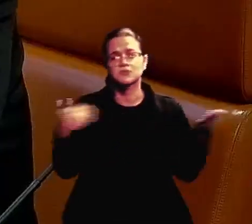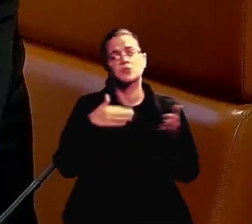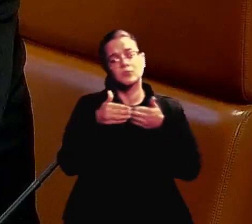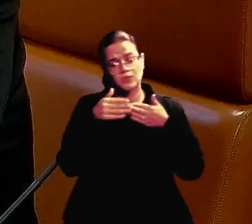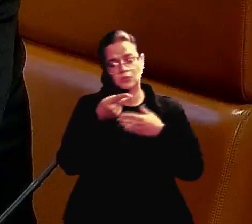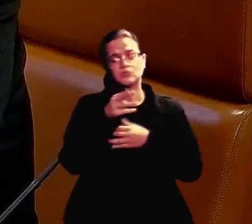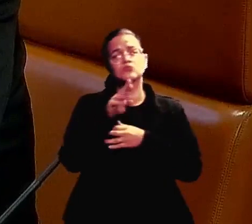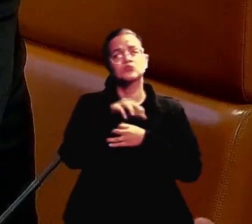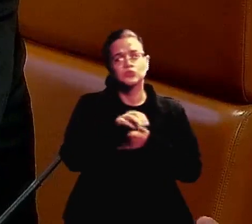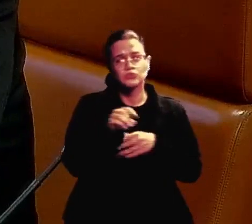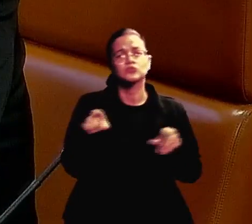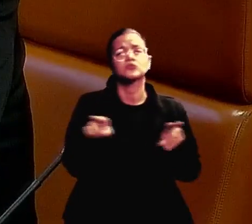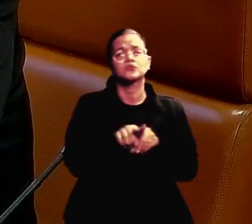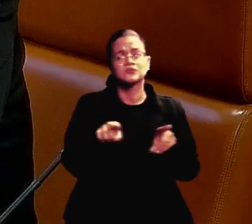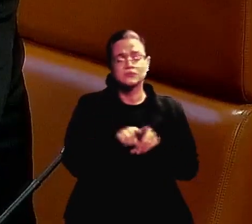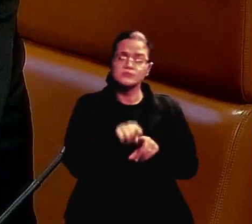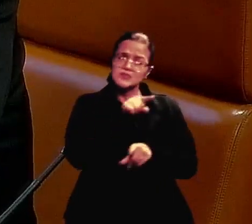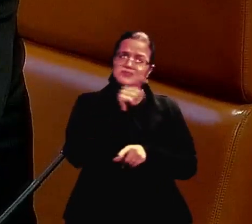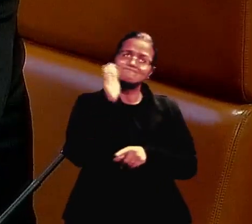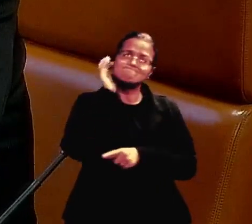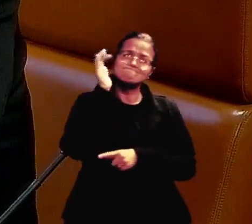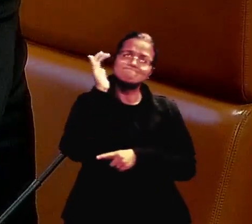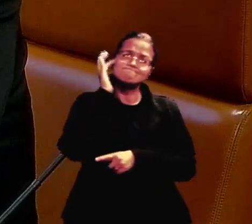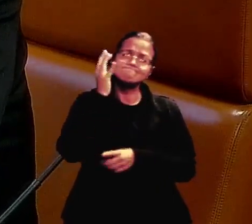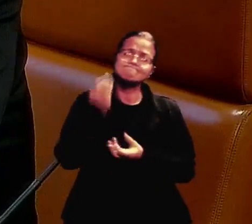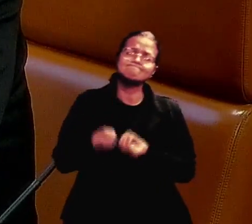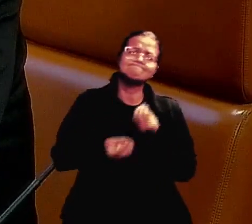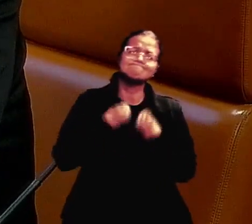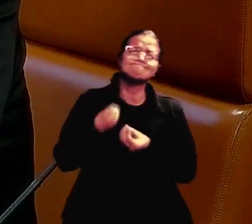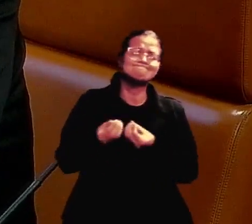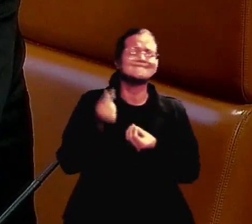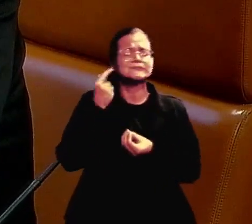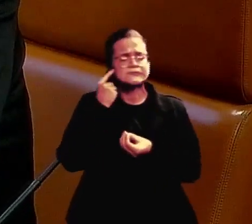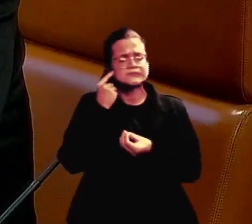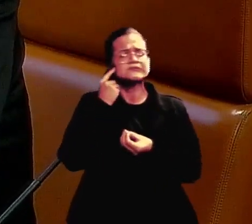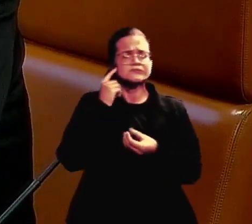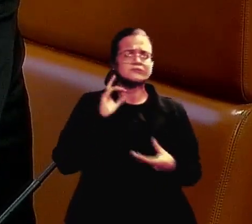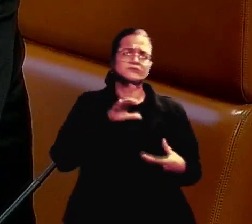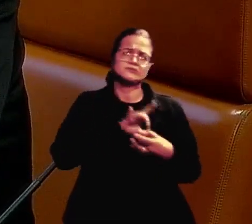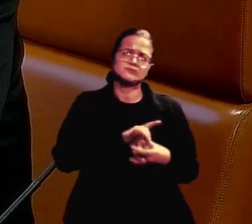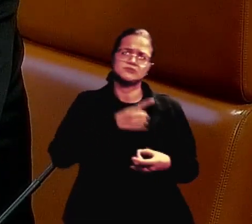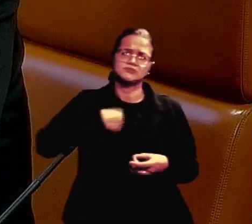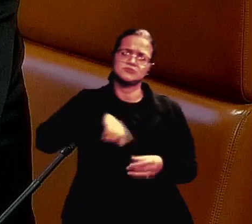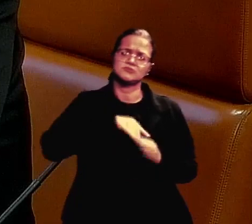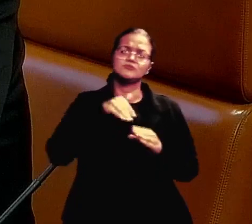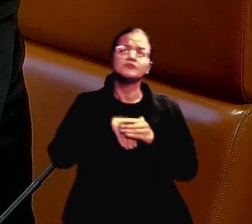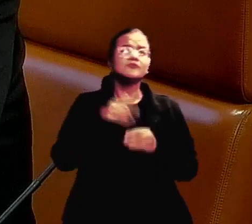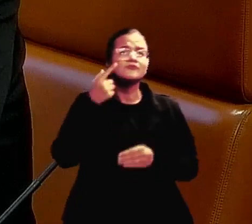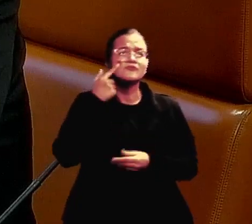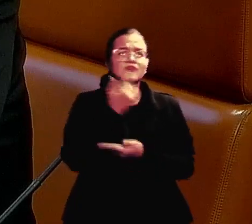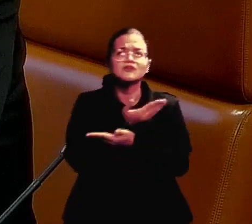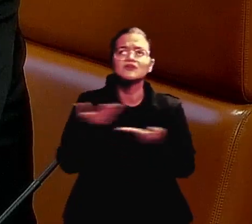vereador Bruno Diniz a fazer uma reflexão e